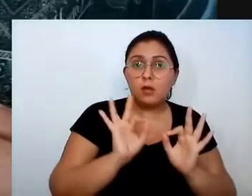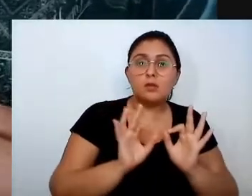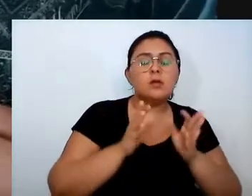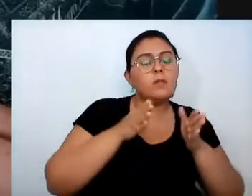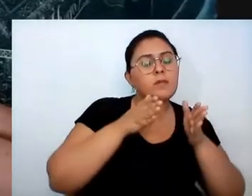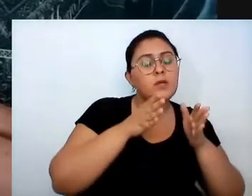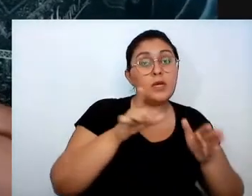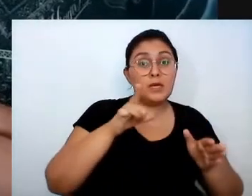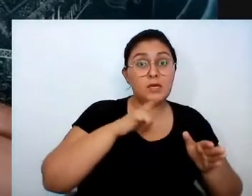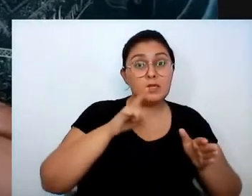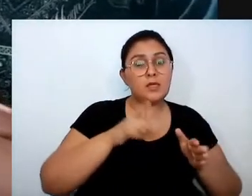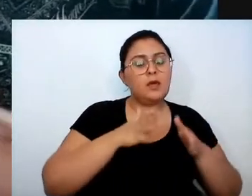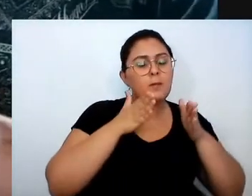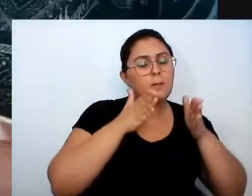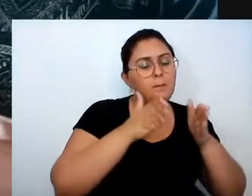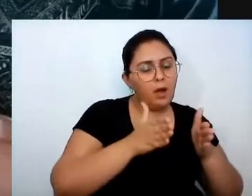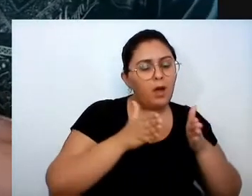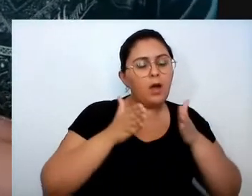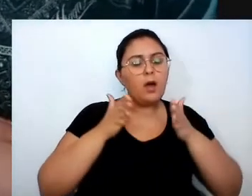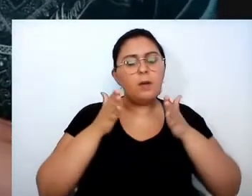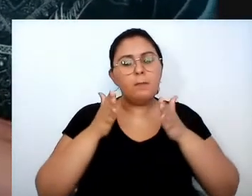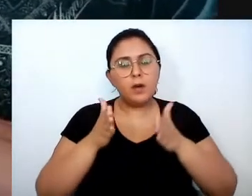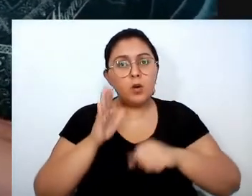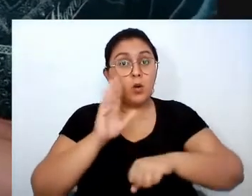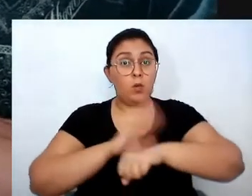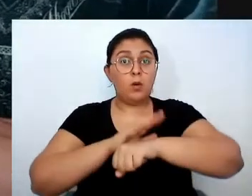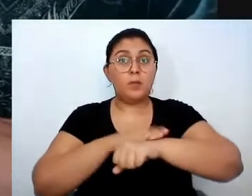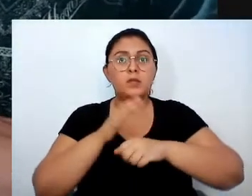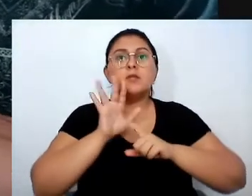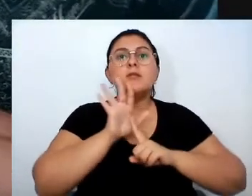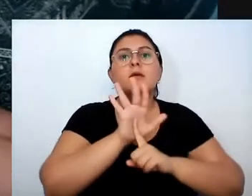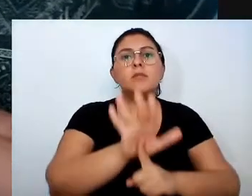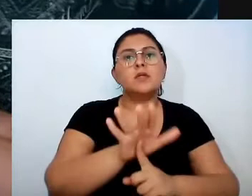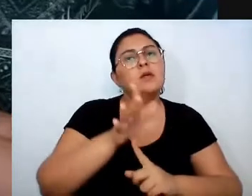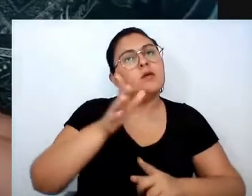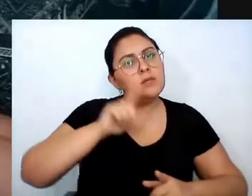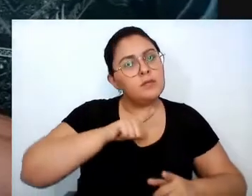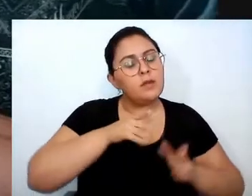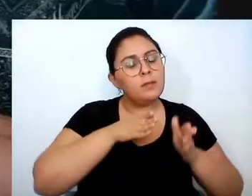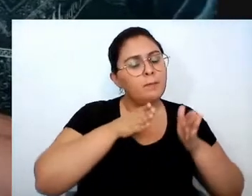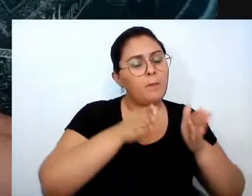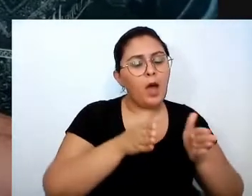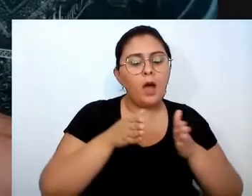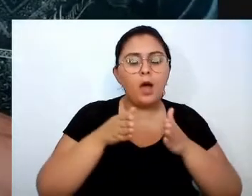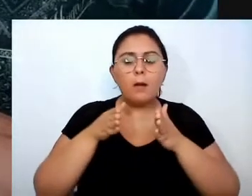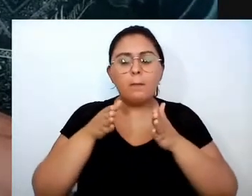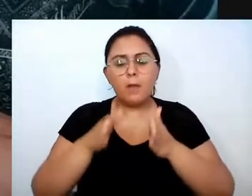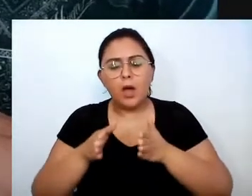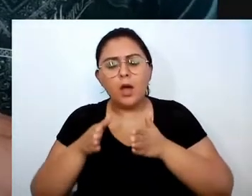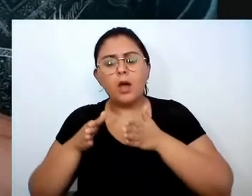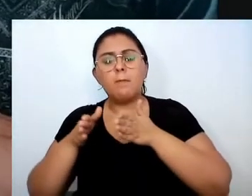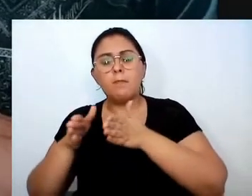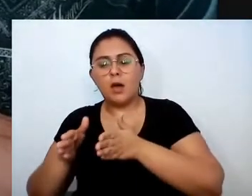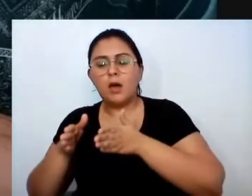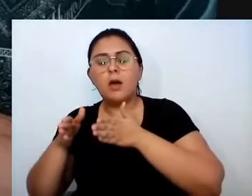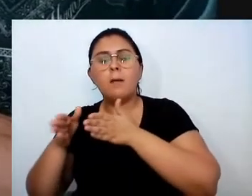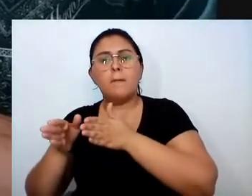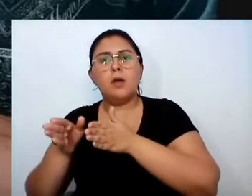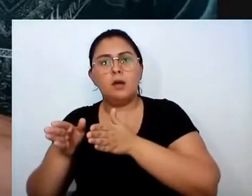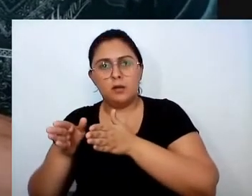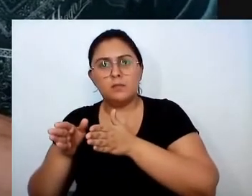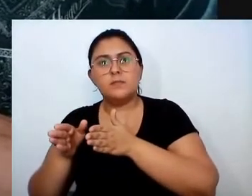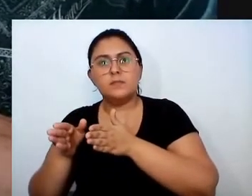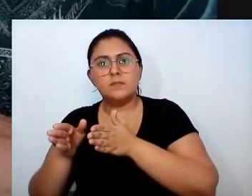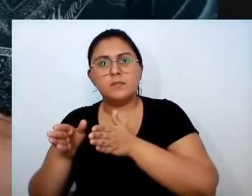ordem, né, para de apresentação. E a partir dessa Sim, ordem, a gente vai contando a entrada,